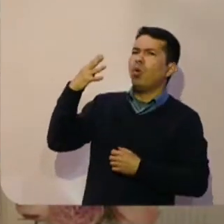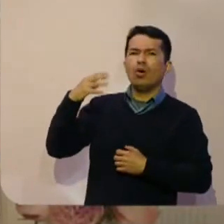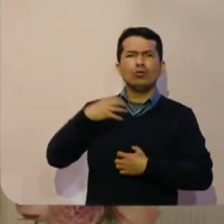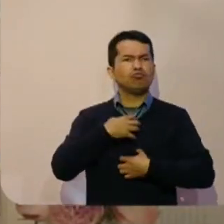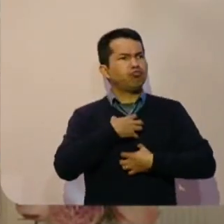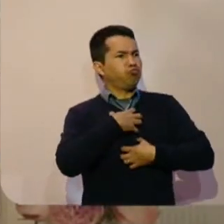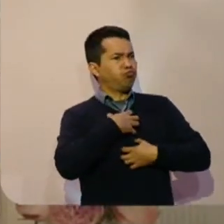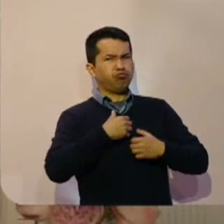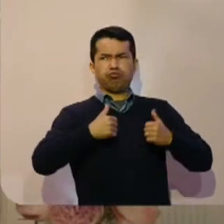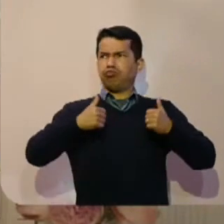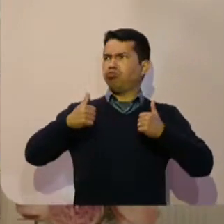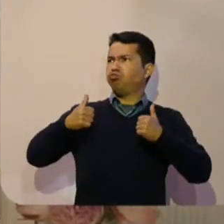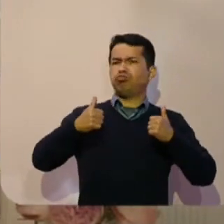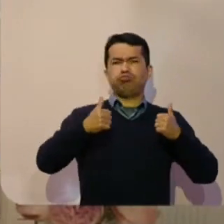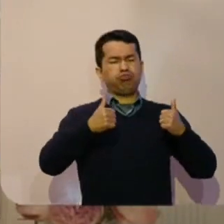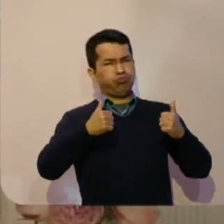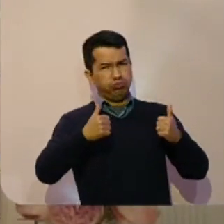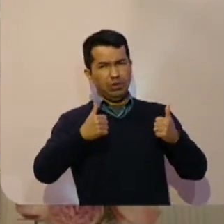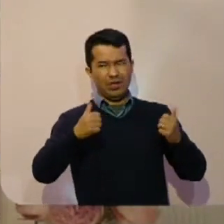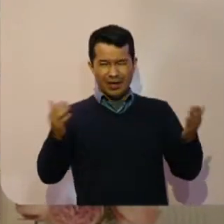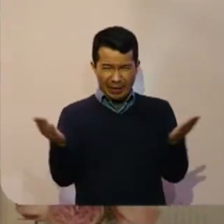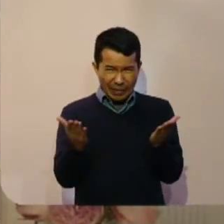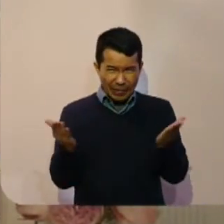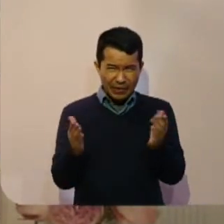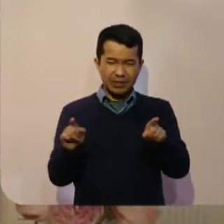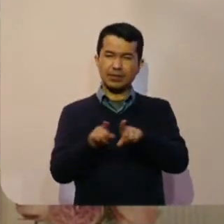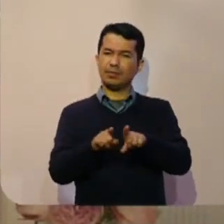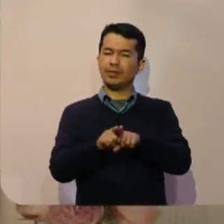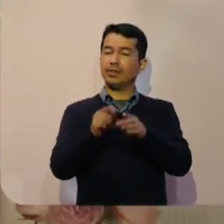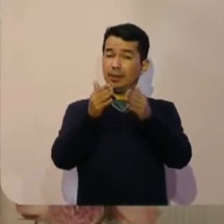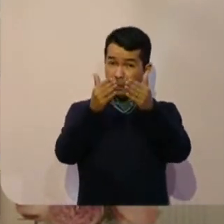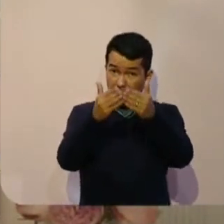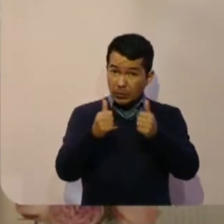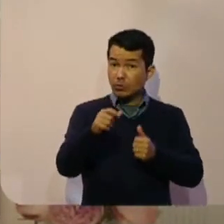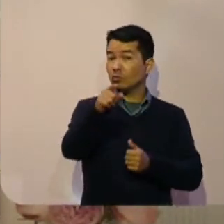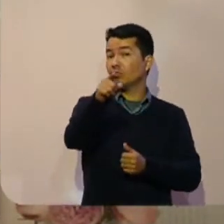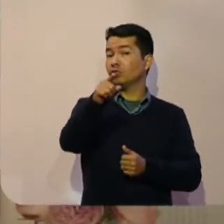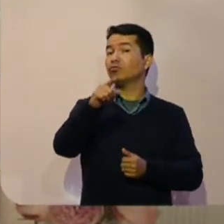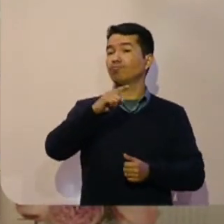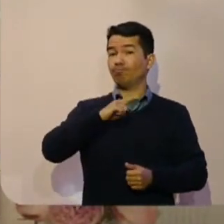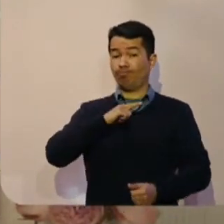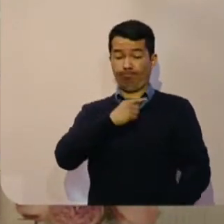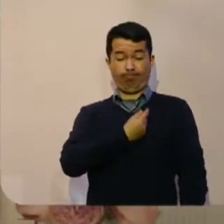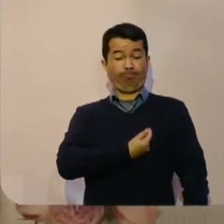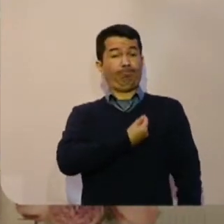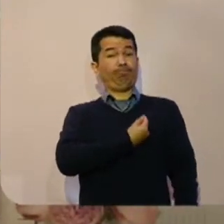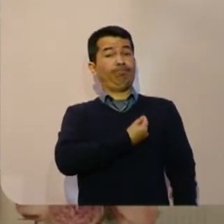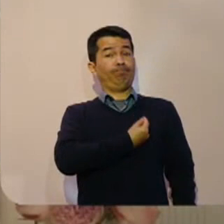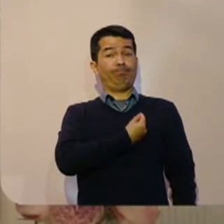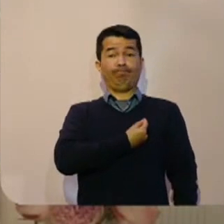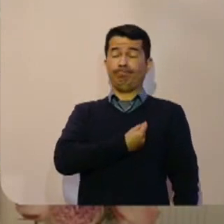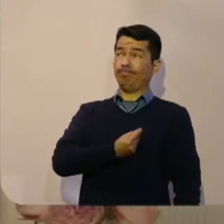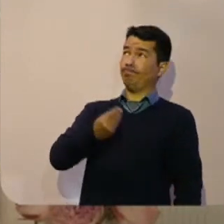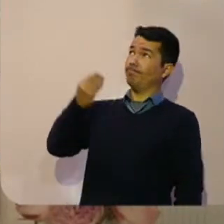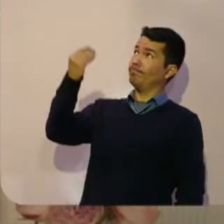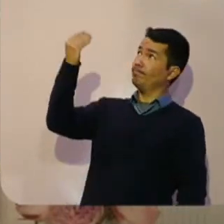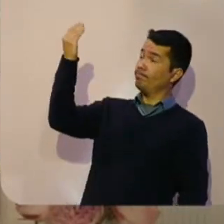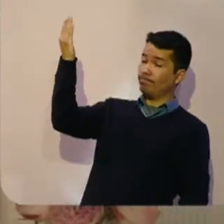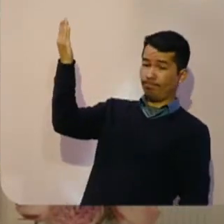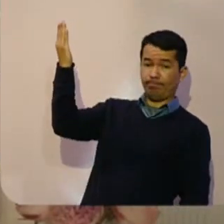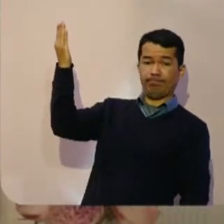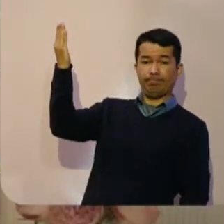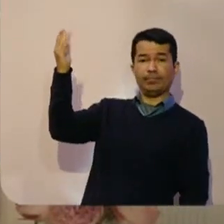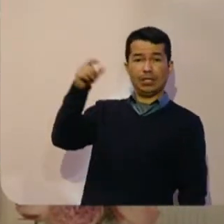insegurança. E eu queria desafiar você a tomar uma atitude de fé, colocar sua vida na mão de Deus, a colocar sua vida nas mãos